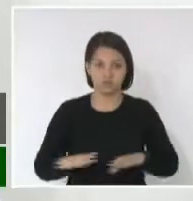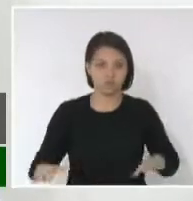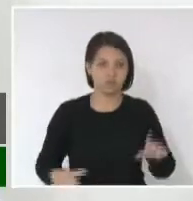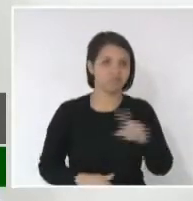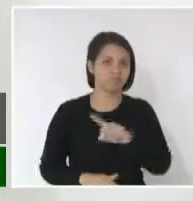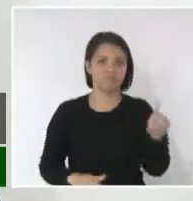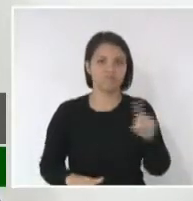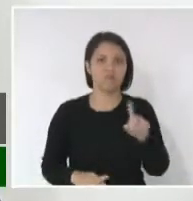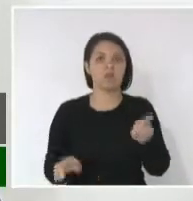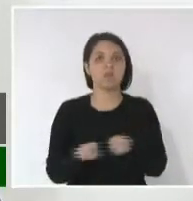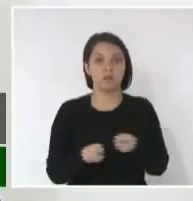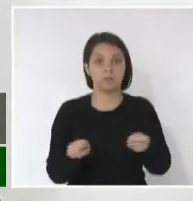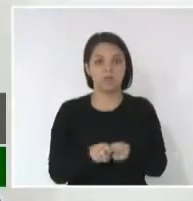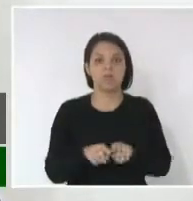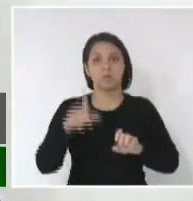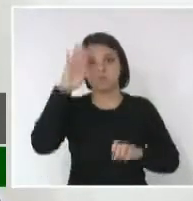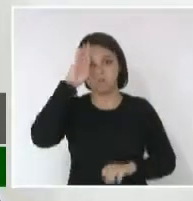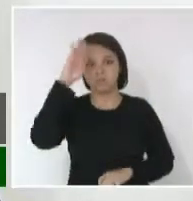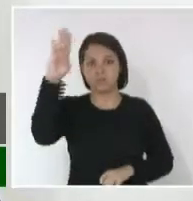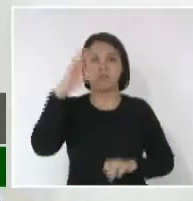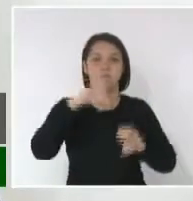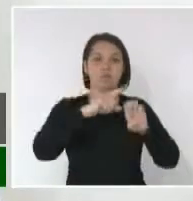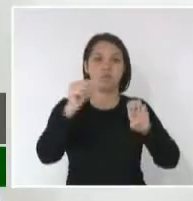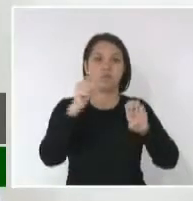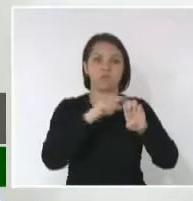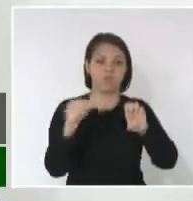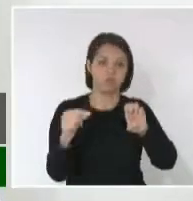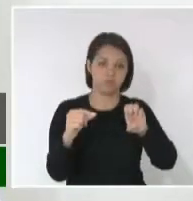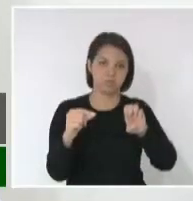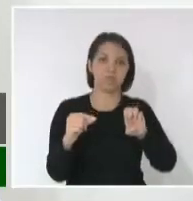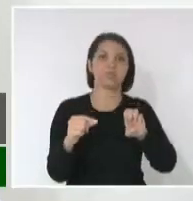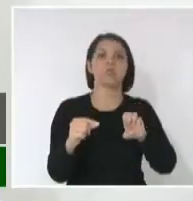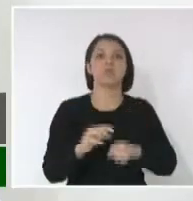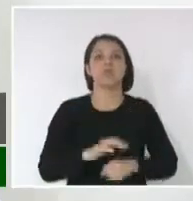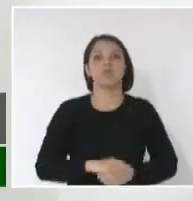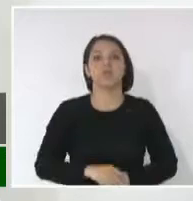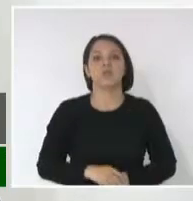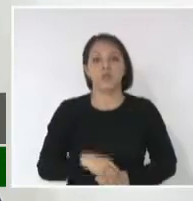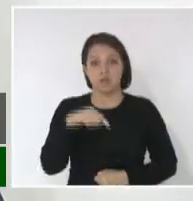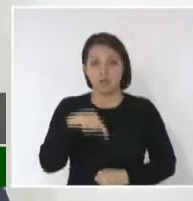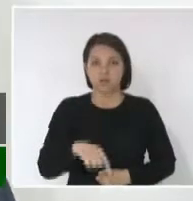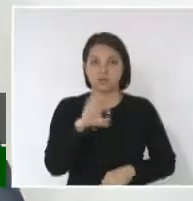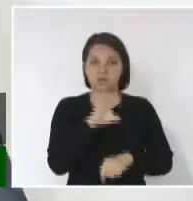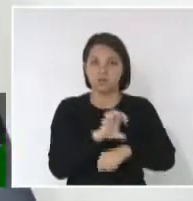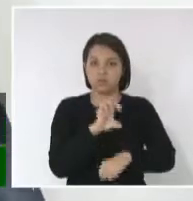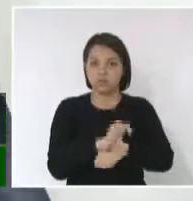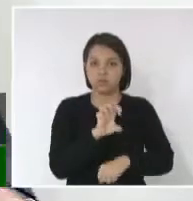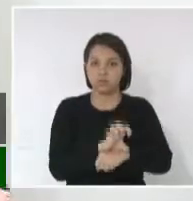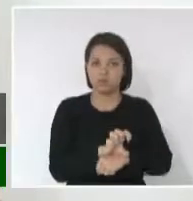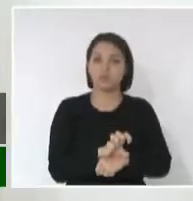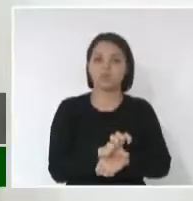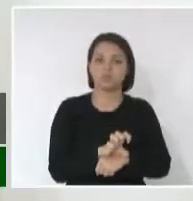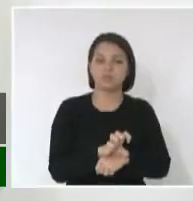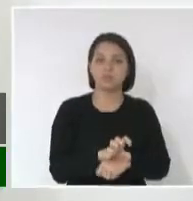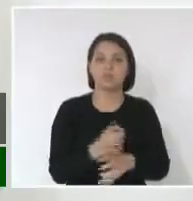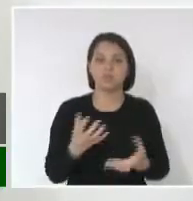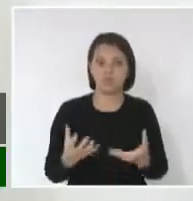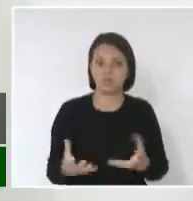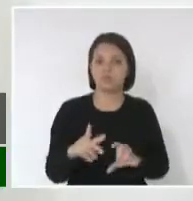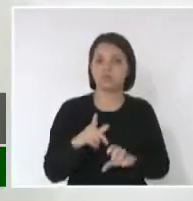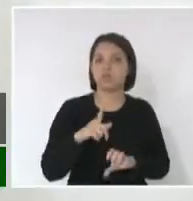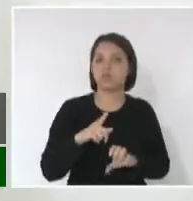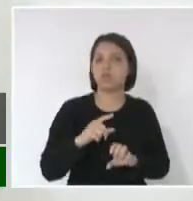pelo empreendedorismo, que o nosso estado, quero crer, se destaca